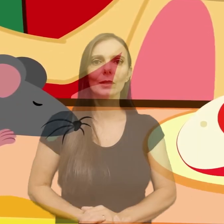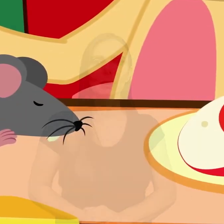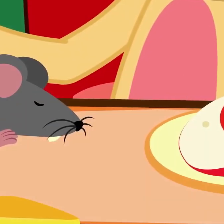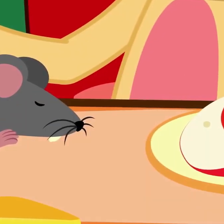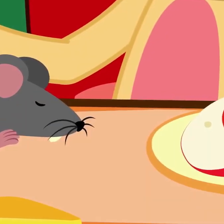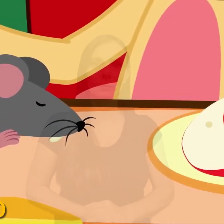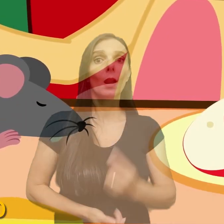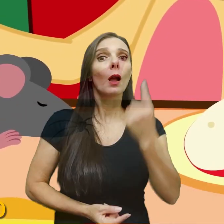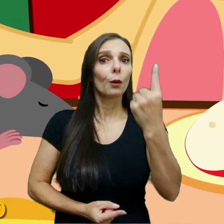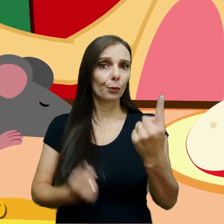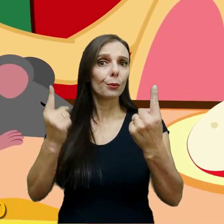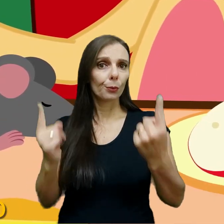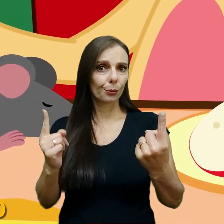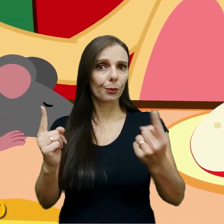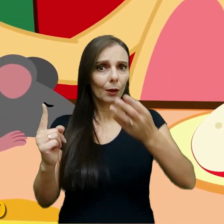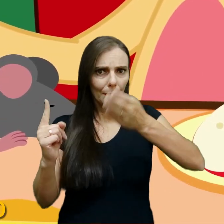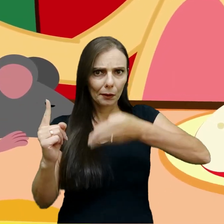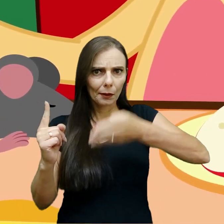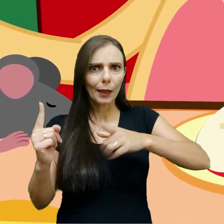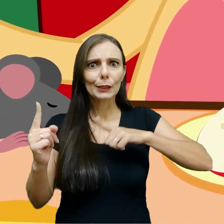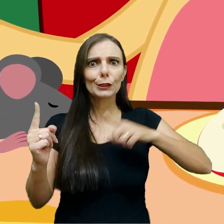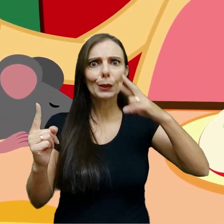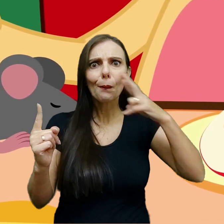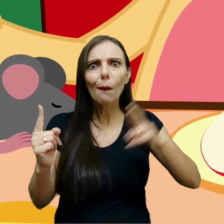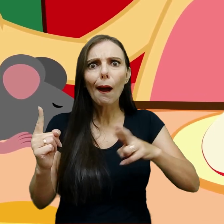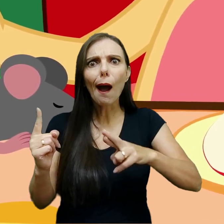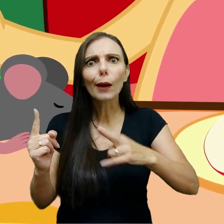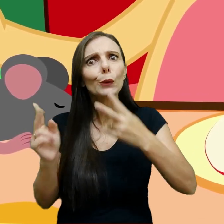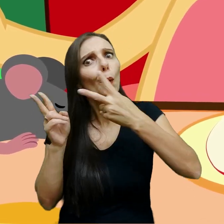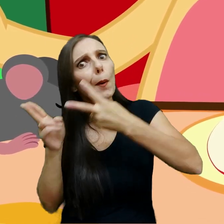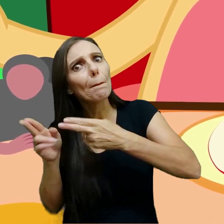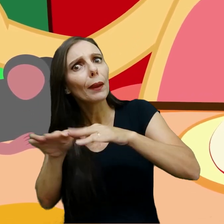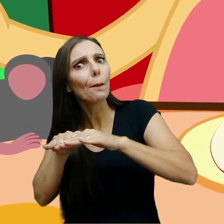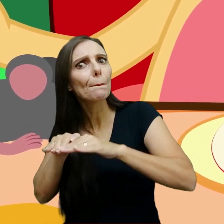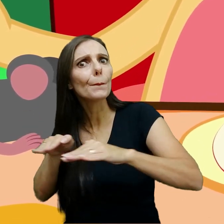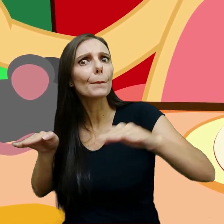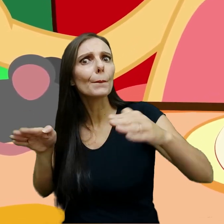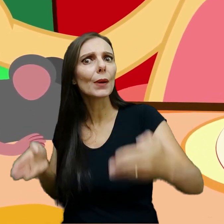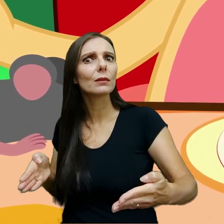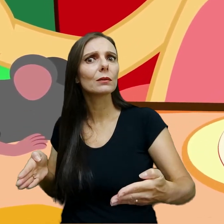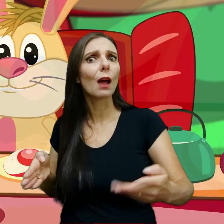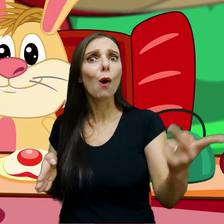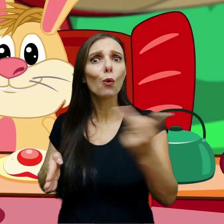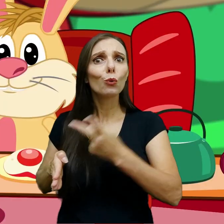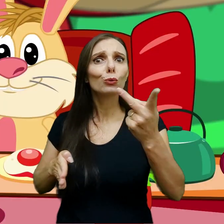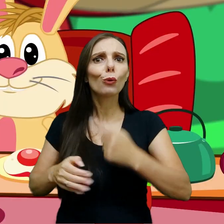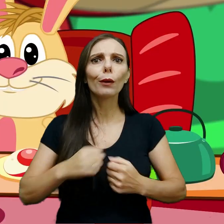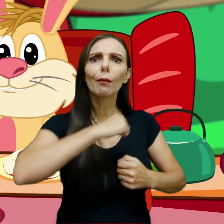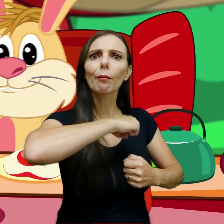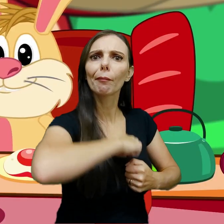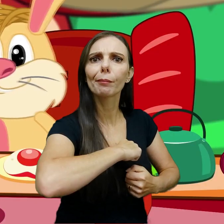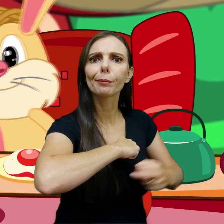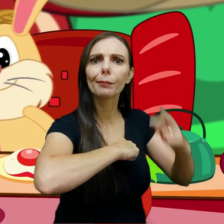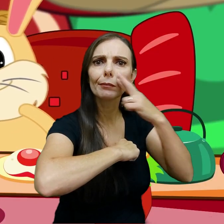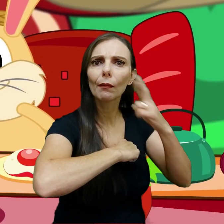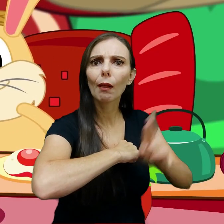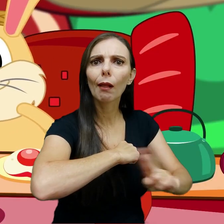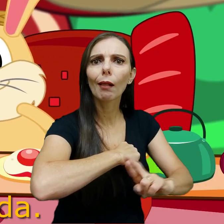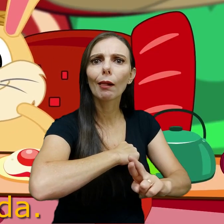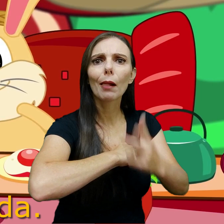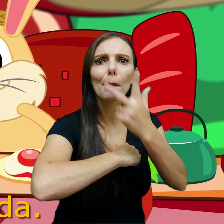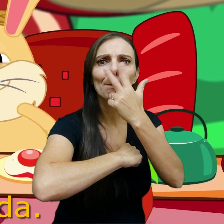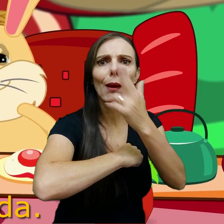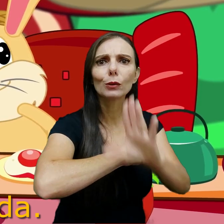cabeça. Entre eles tinha um rato dormindo sobre a mesa, e ambos apoiavam seus braços sobre o